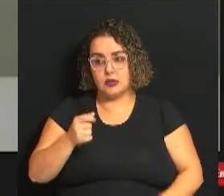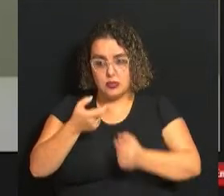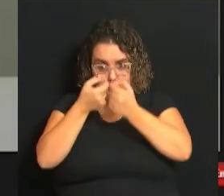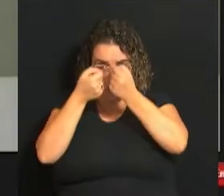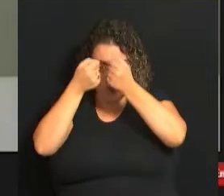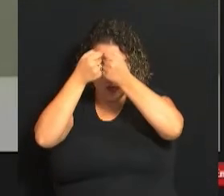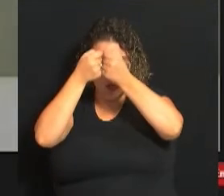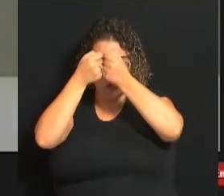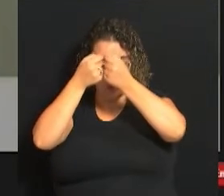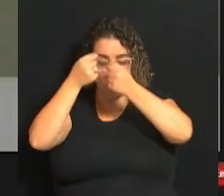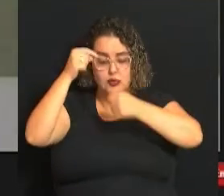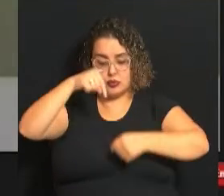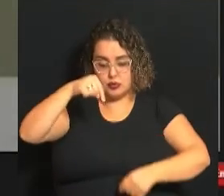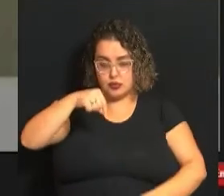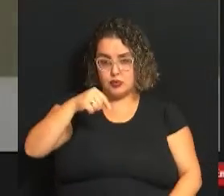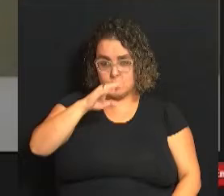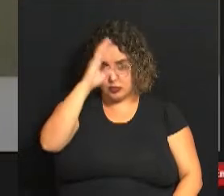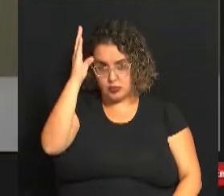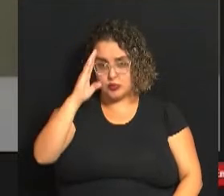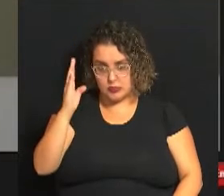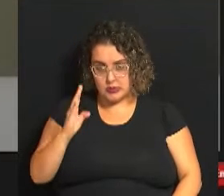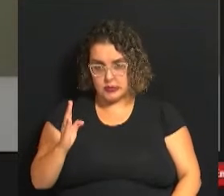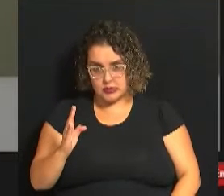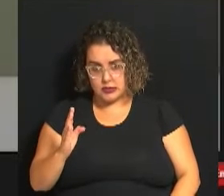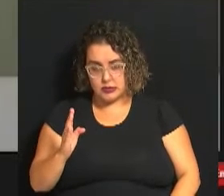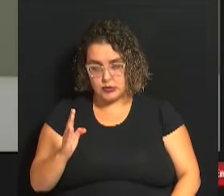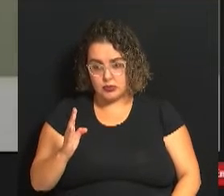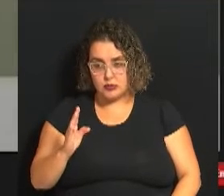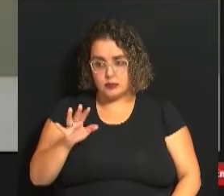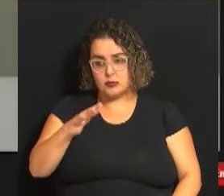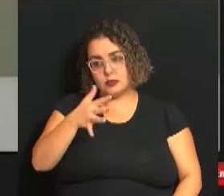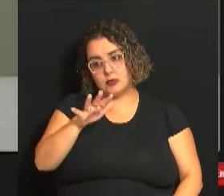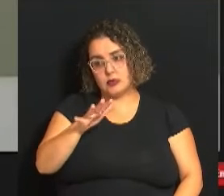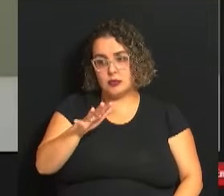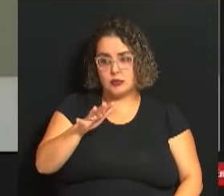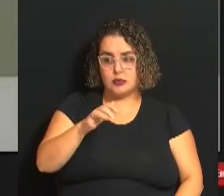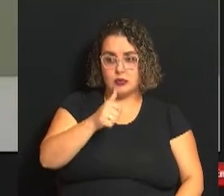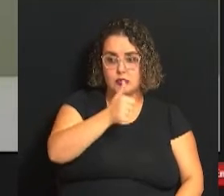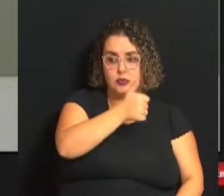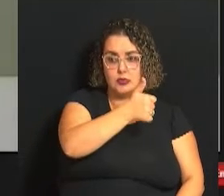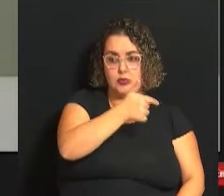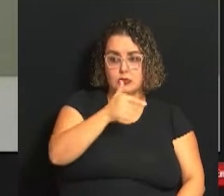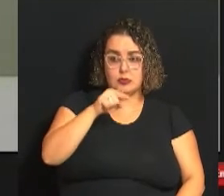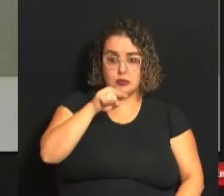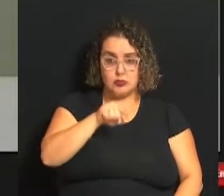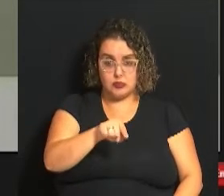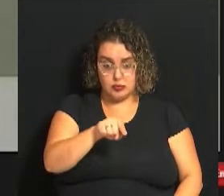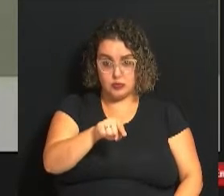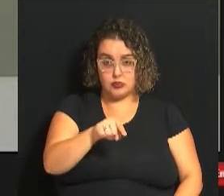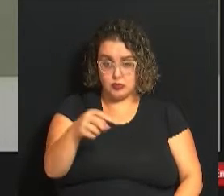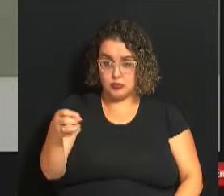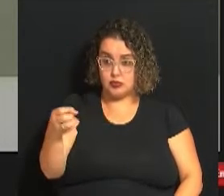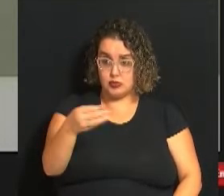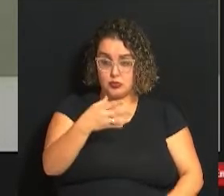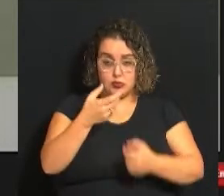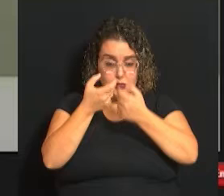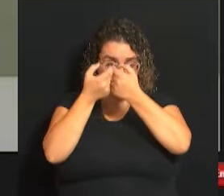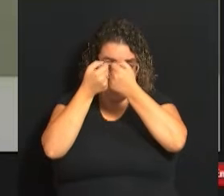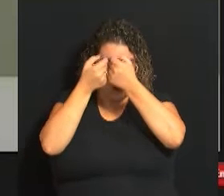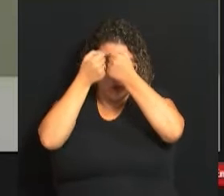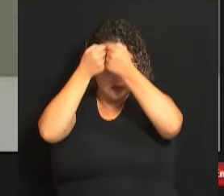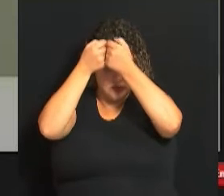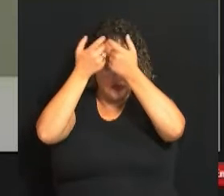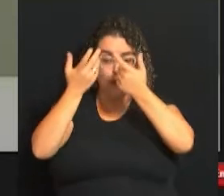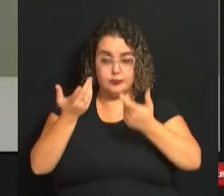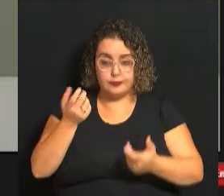Brasil hoje, nós temos aproximadamente 12 mil novos casos de câncer cerebrais.